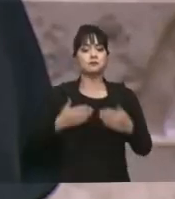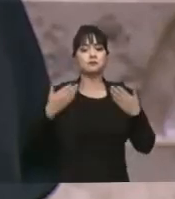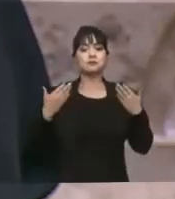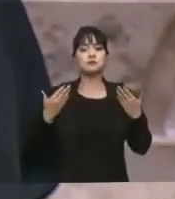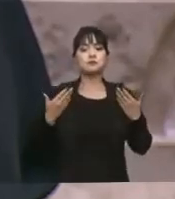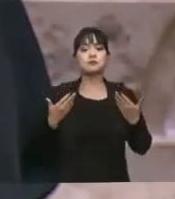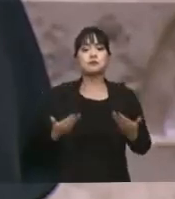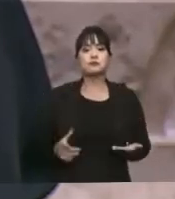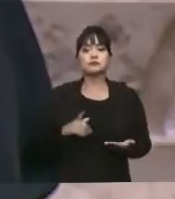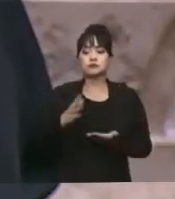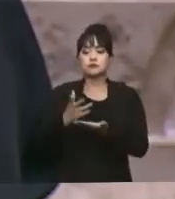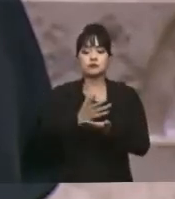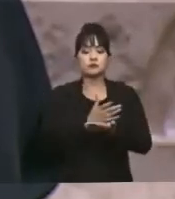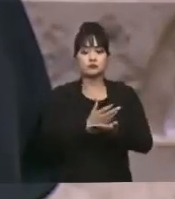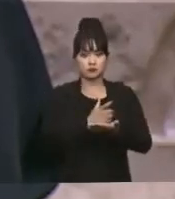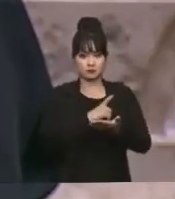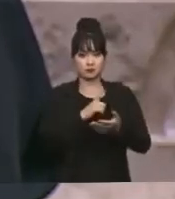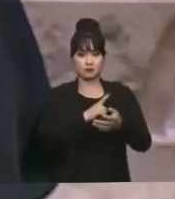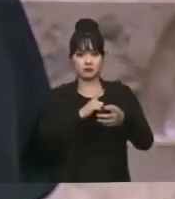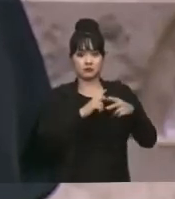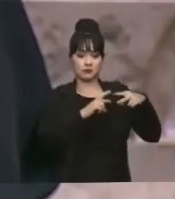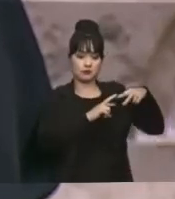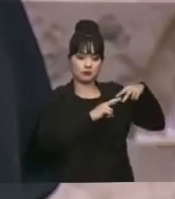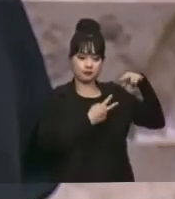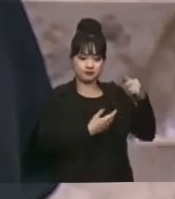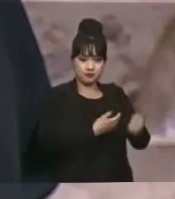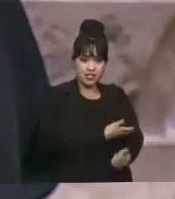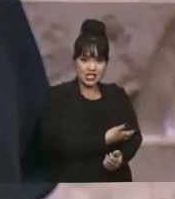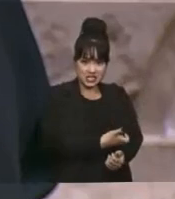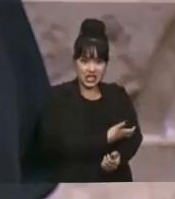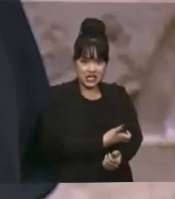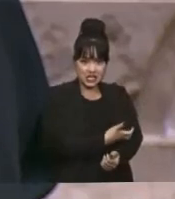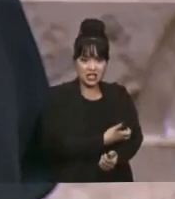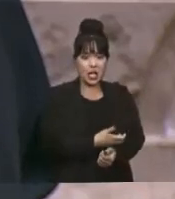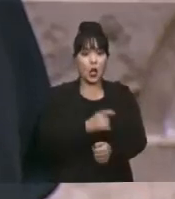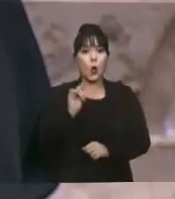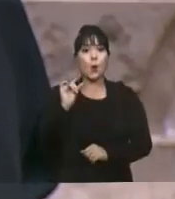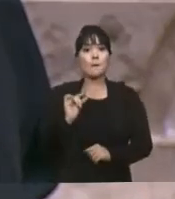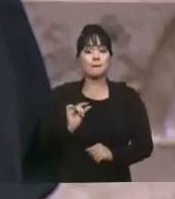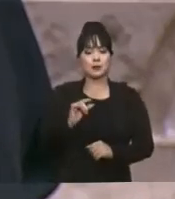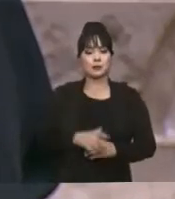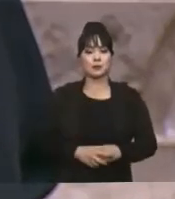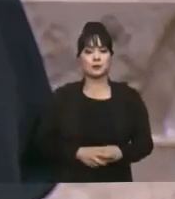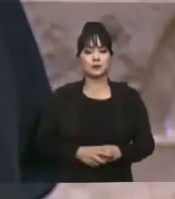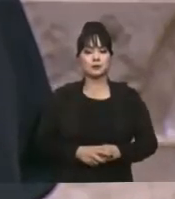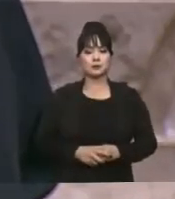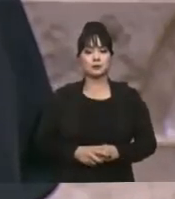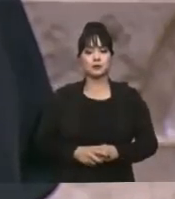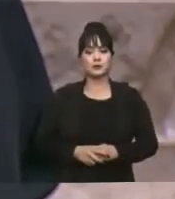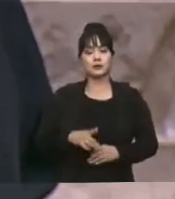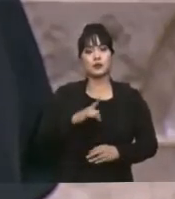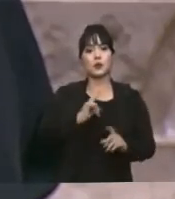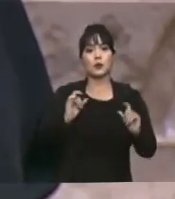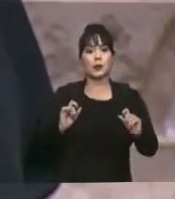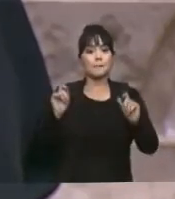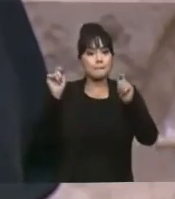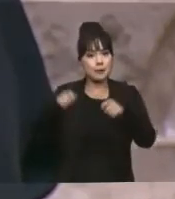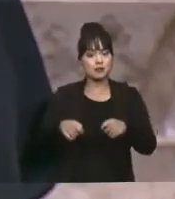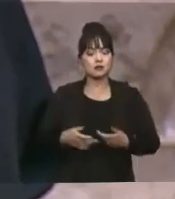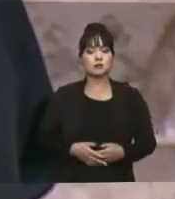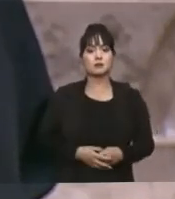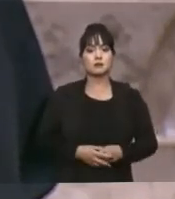de admitir a coleta de material genético sem autorização pessoal, no mínimo da editora, presumidamente